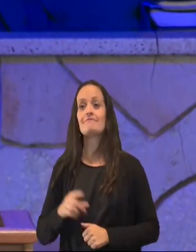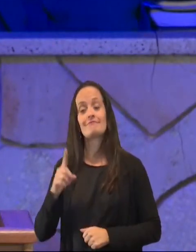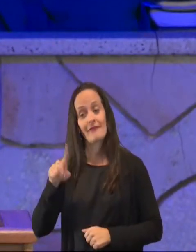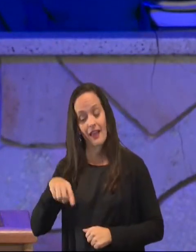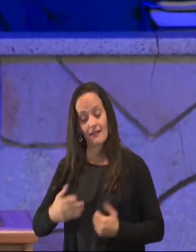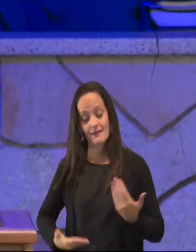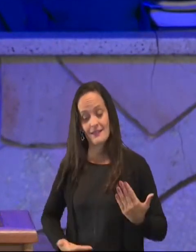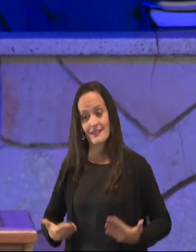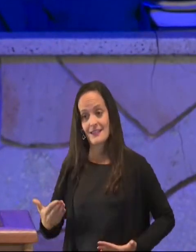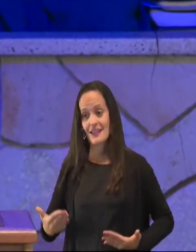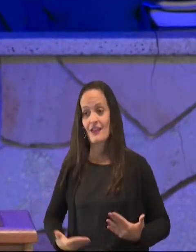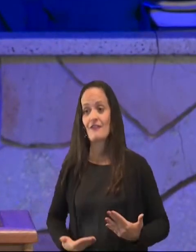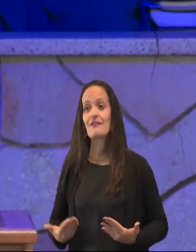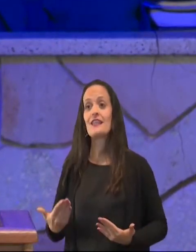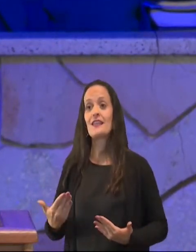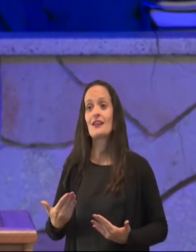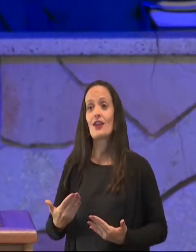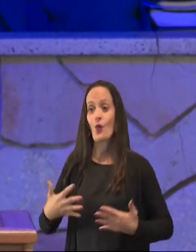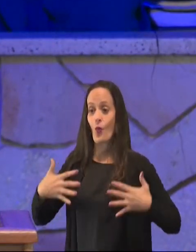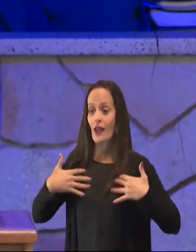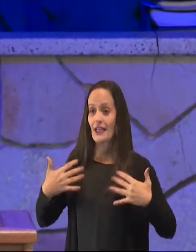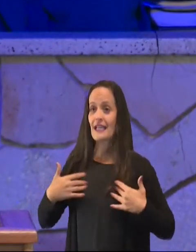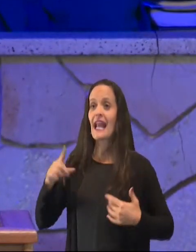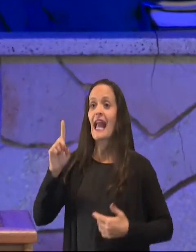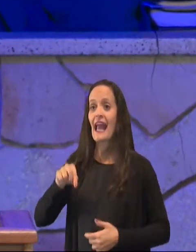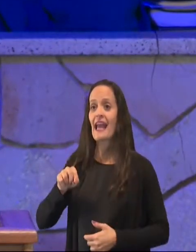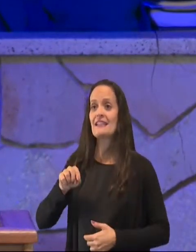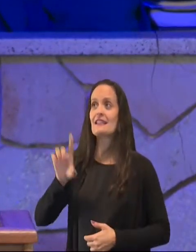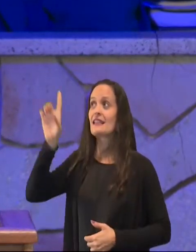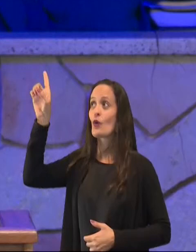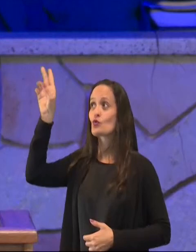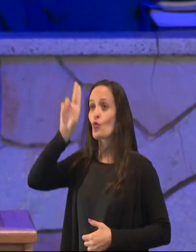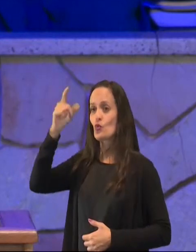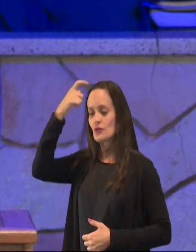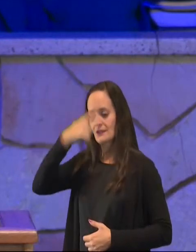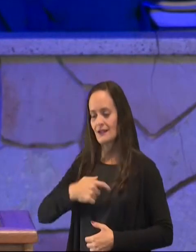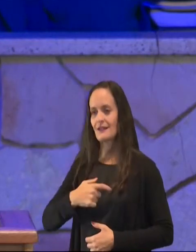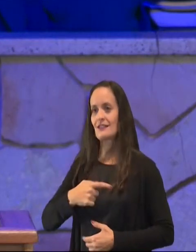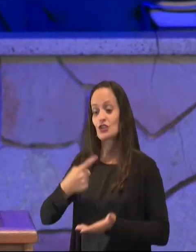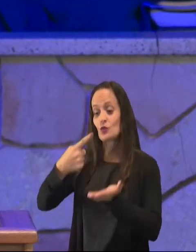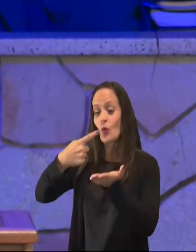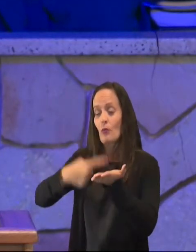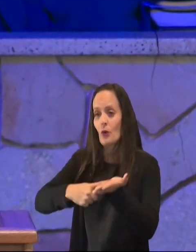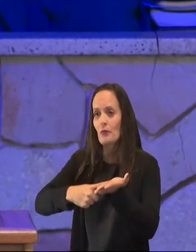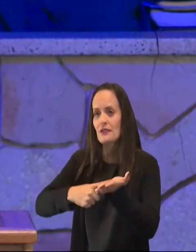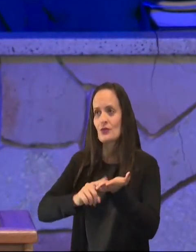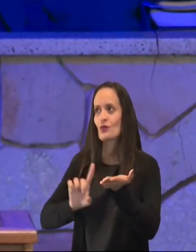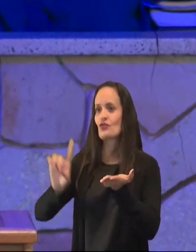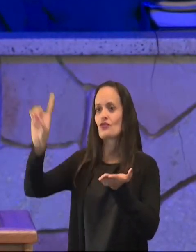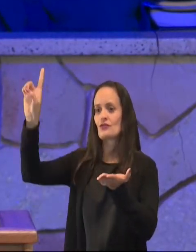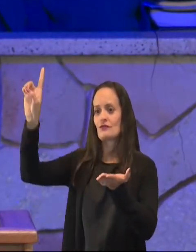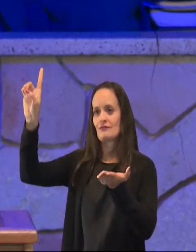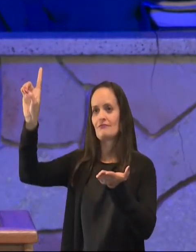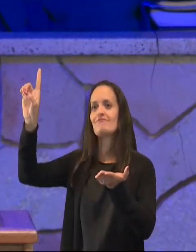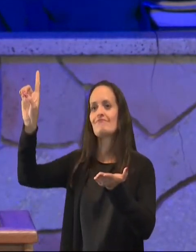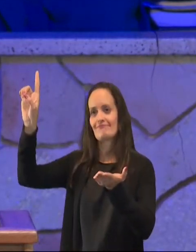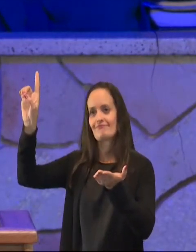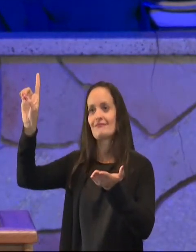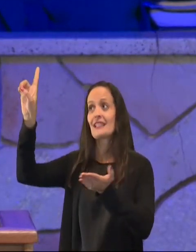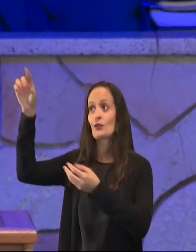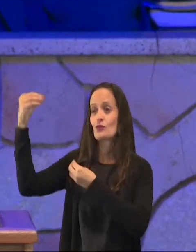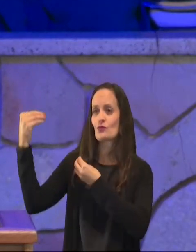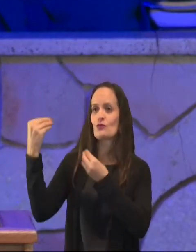ser servo do Senhor, é ser instrumento na missão de Deus, que Ele concedeu de